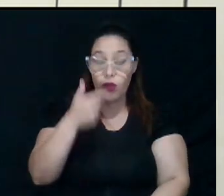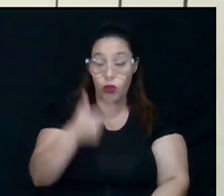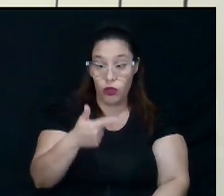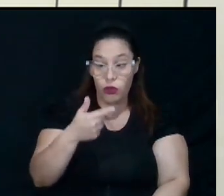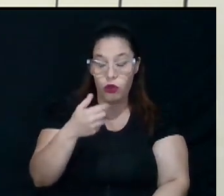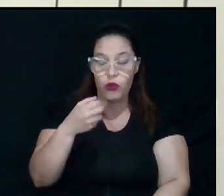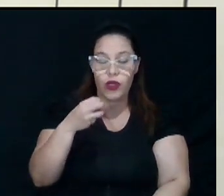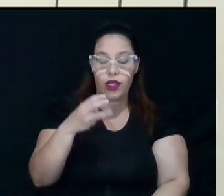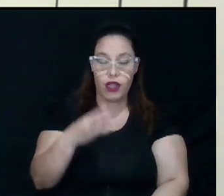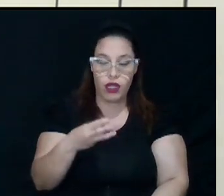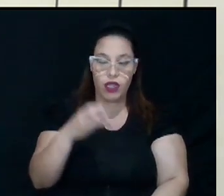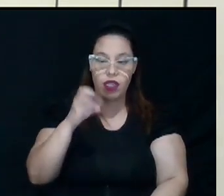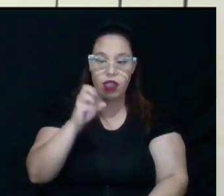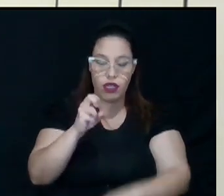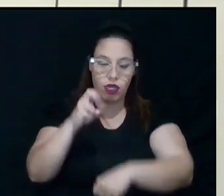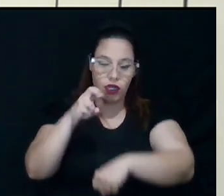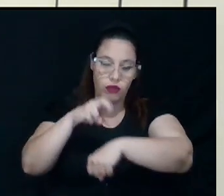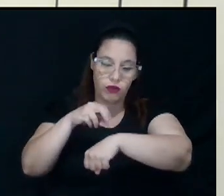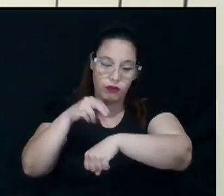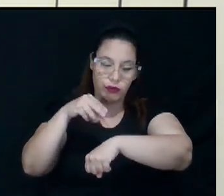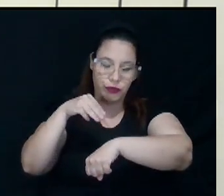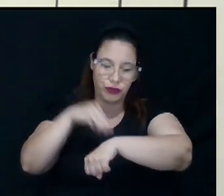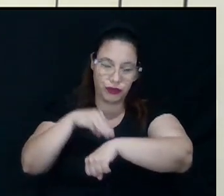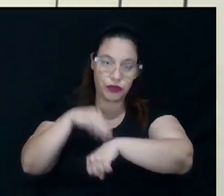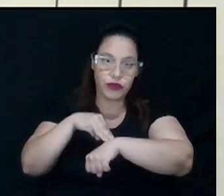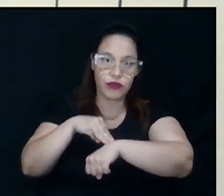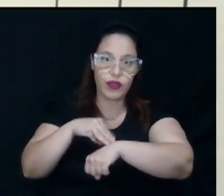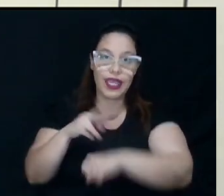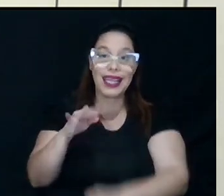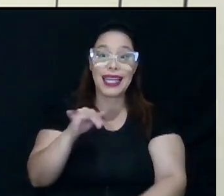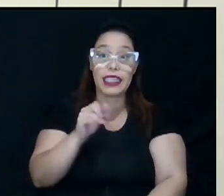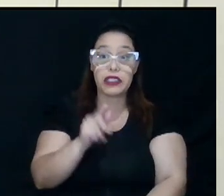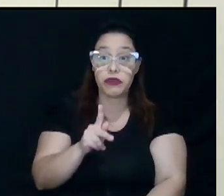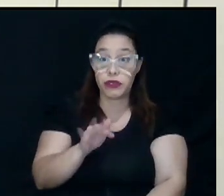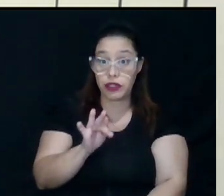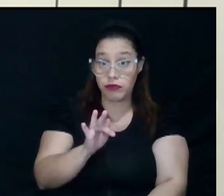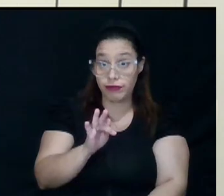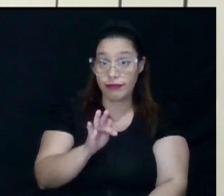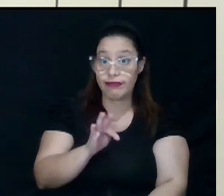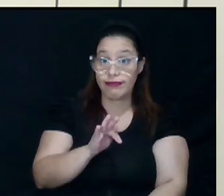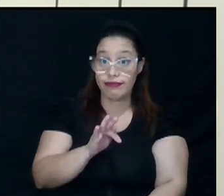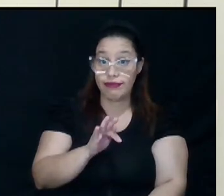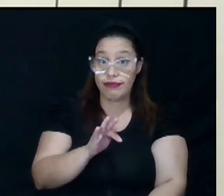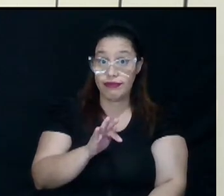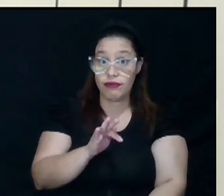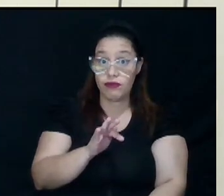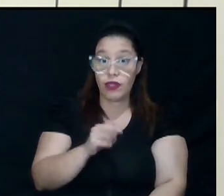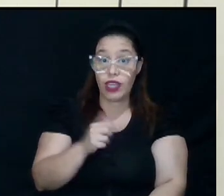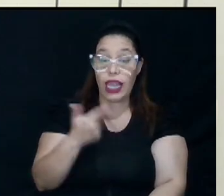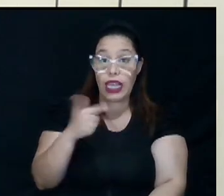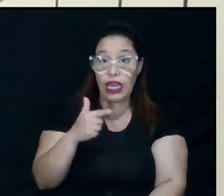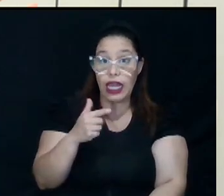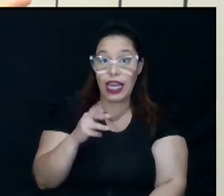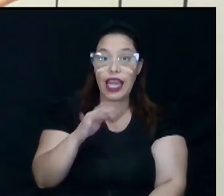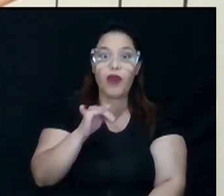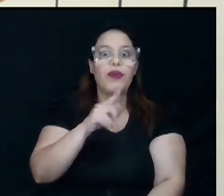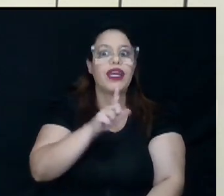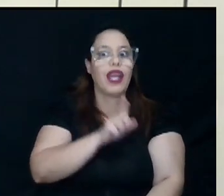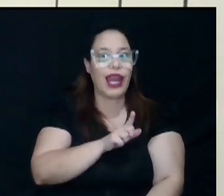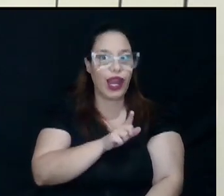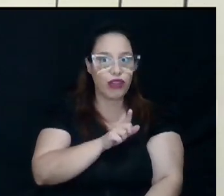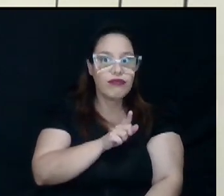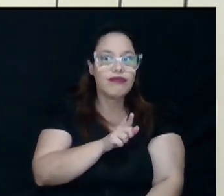tem surf masculino, é a semifinal, a segunda bateria com o Gabriel Medina, também esperança